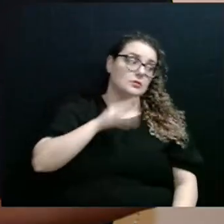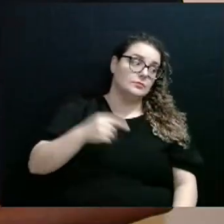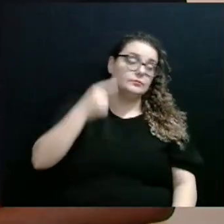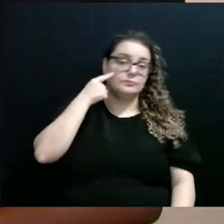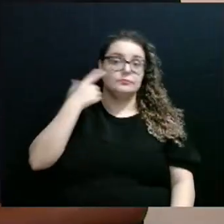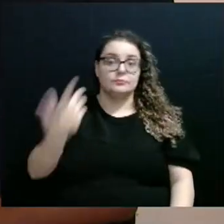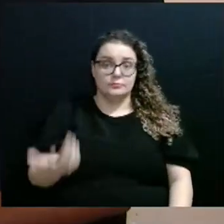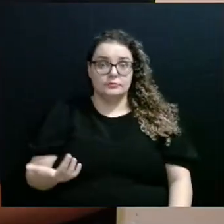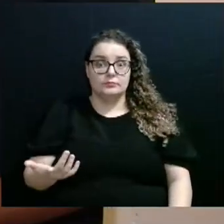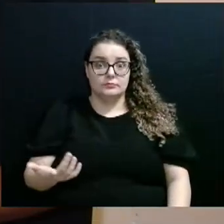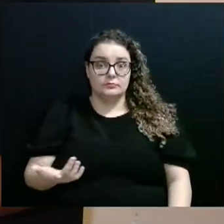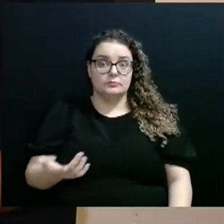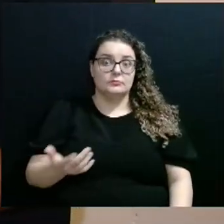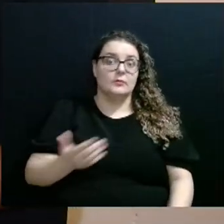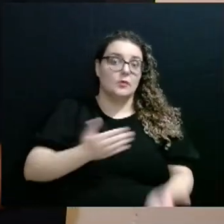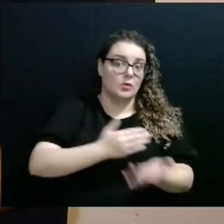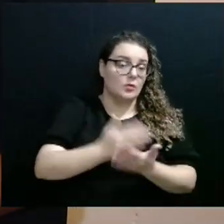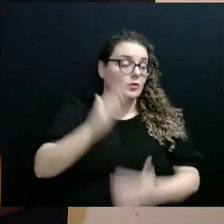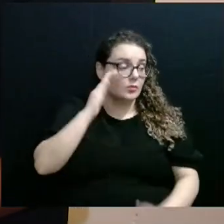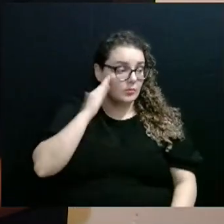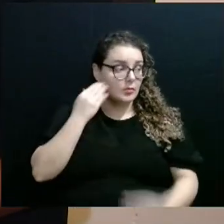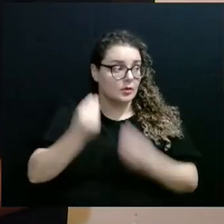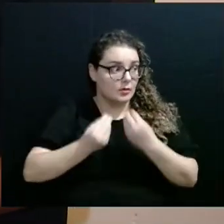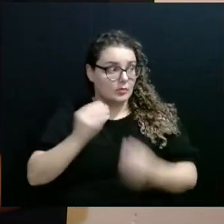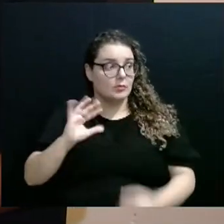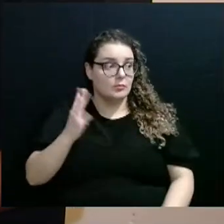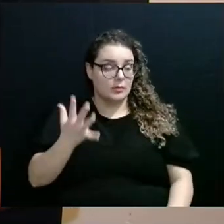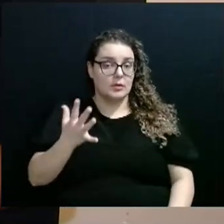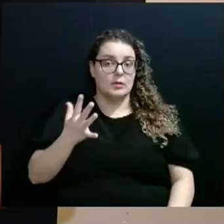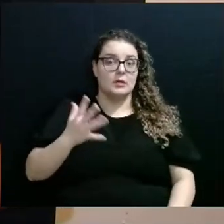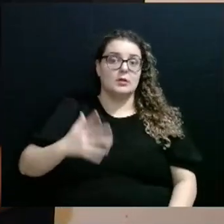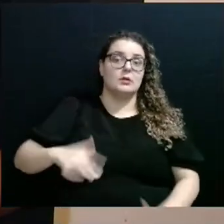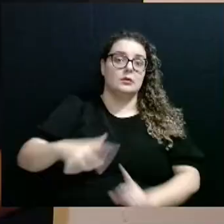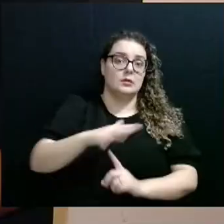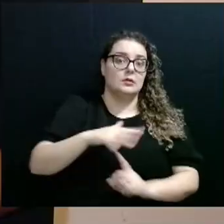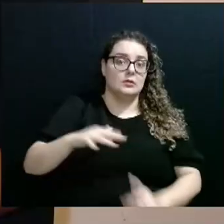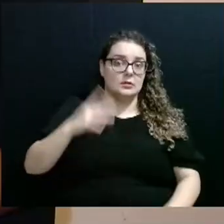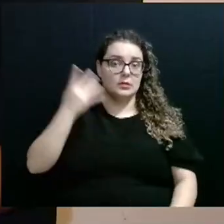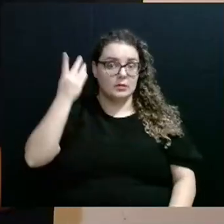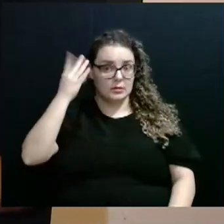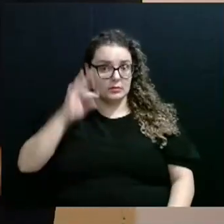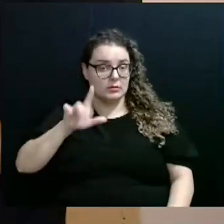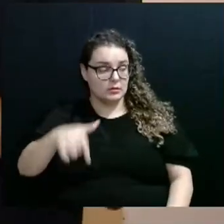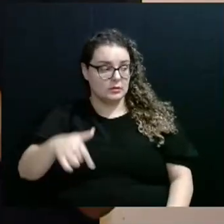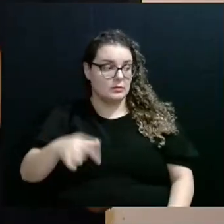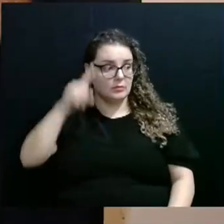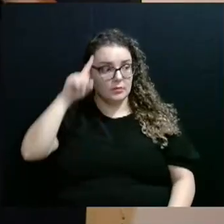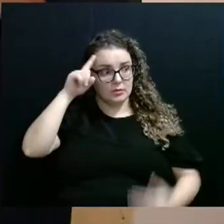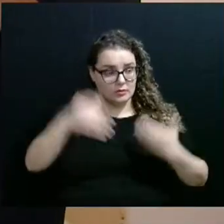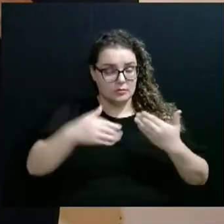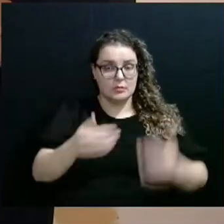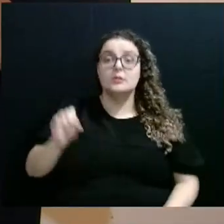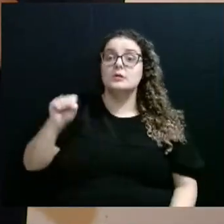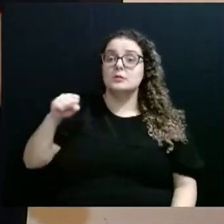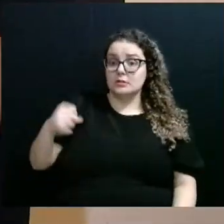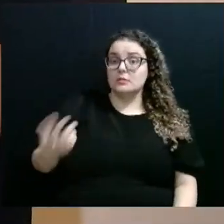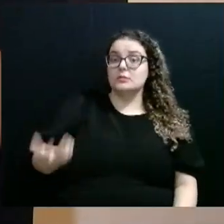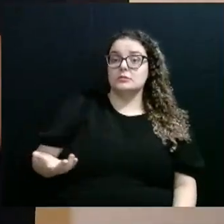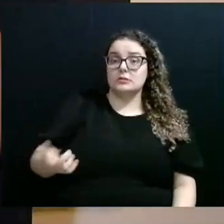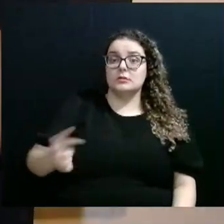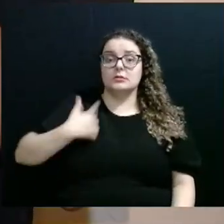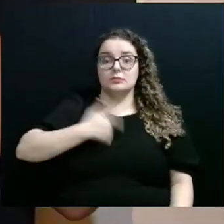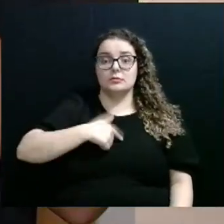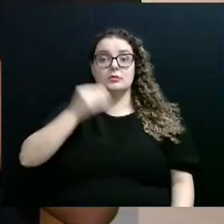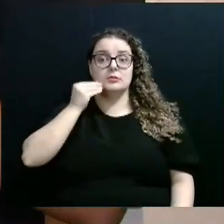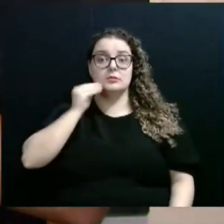já vão começar a entender como funciona isso na teoria e depois, evidentemente, ver na prática, Bruno? Isso mesmo. A gente tenta